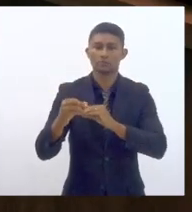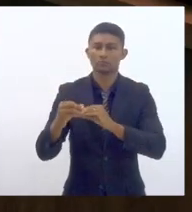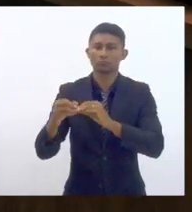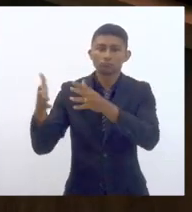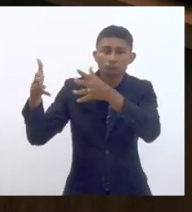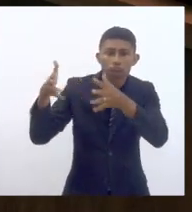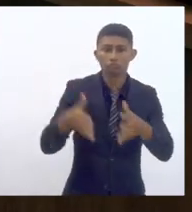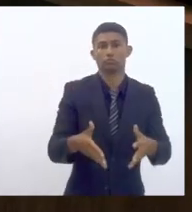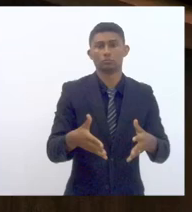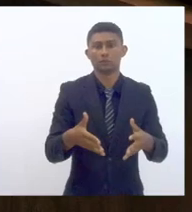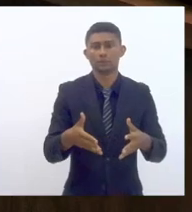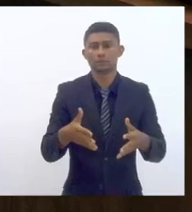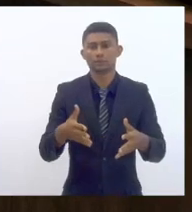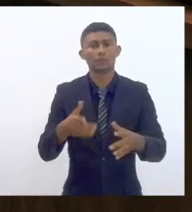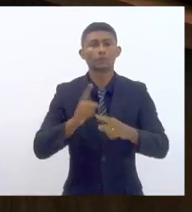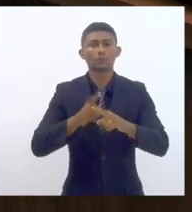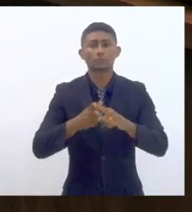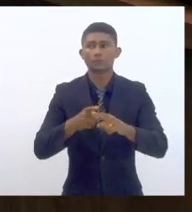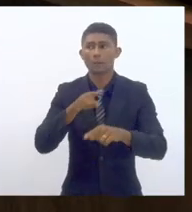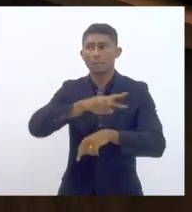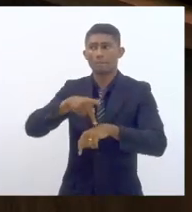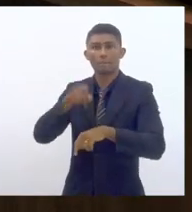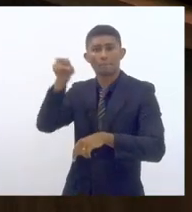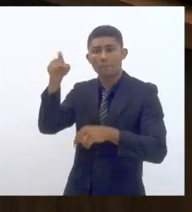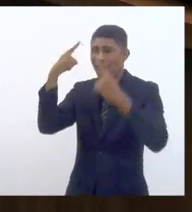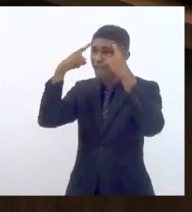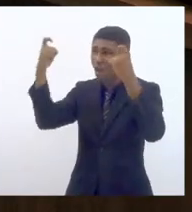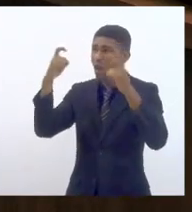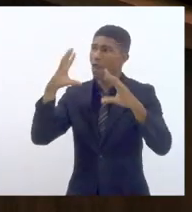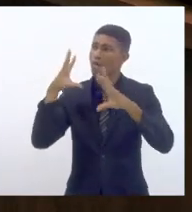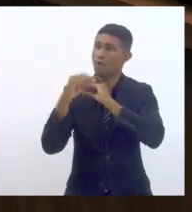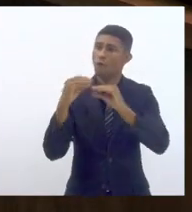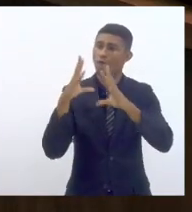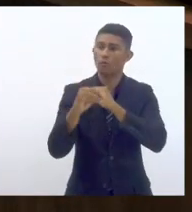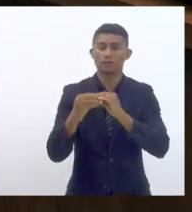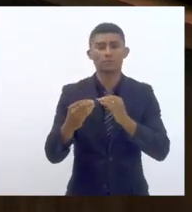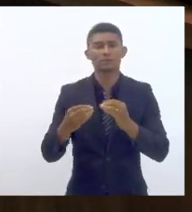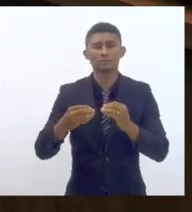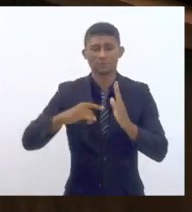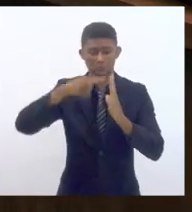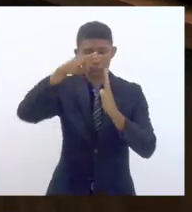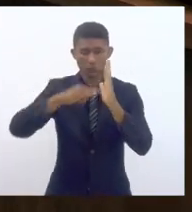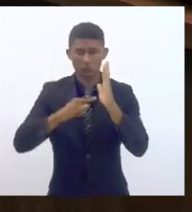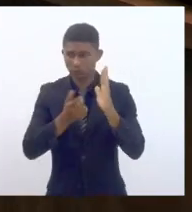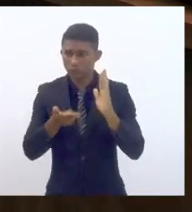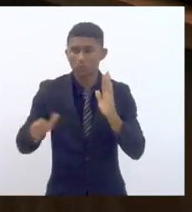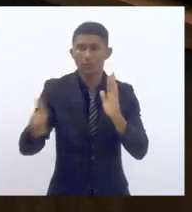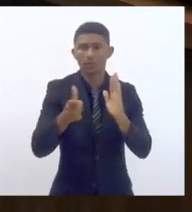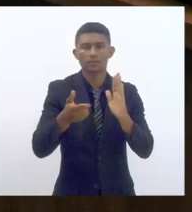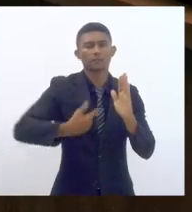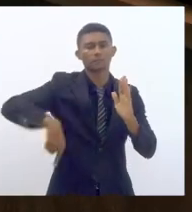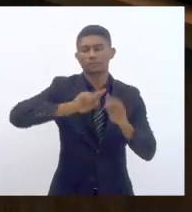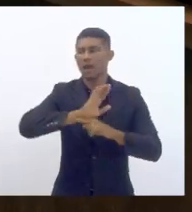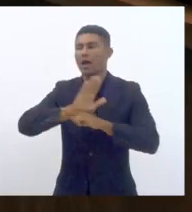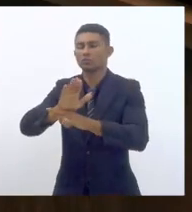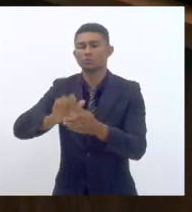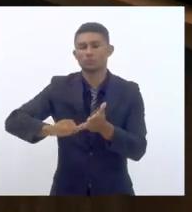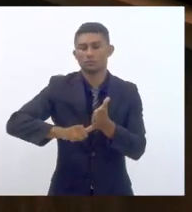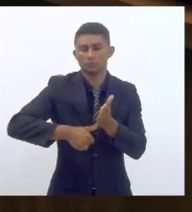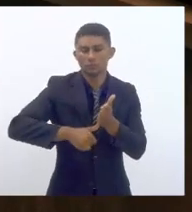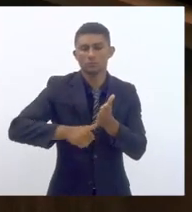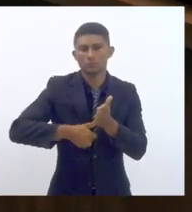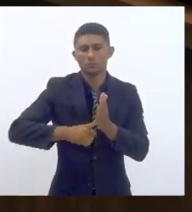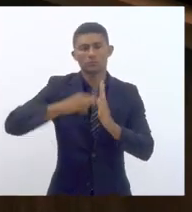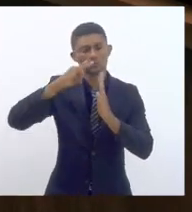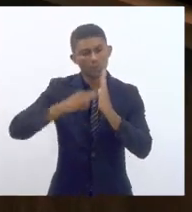chegam aqui fugindo de violências, fugindo de perseguições, e não tem documento algum, e a gente facilita a situação desses refugiados